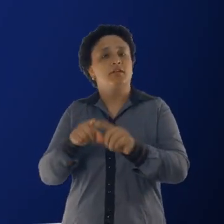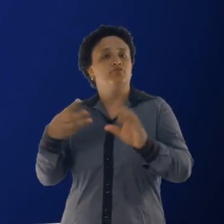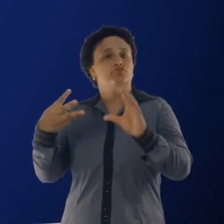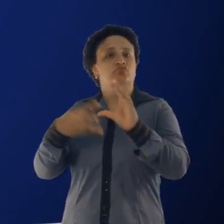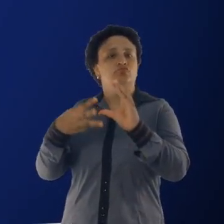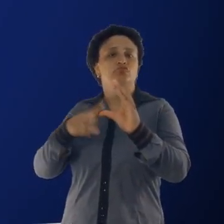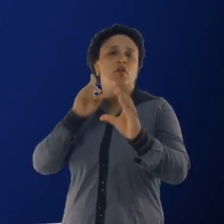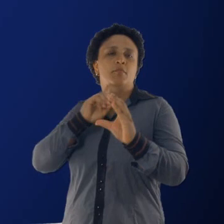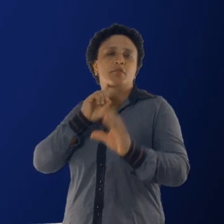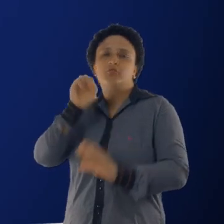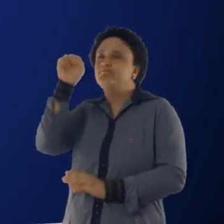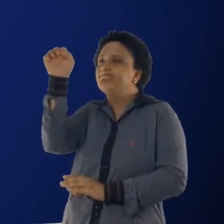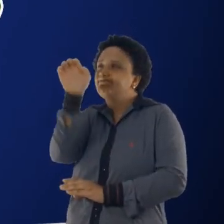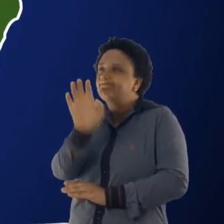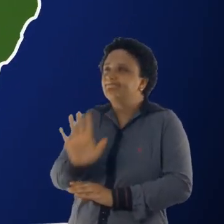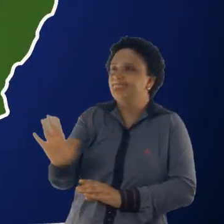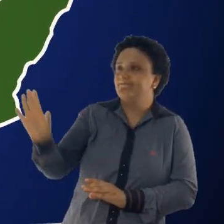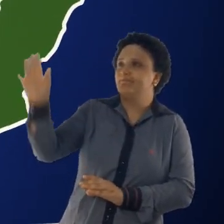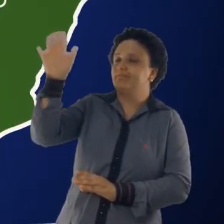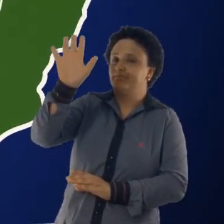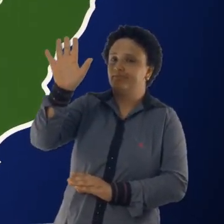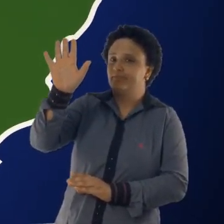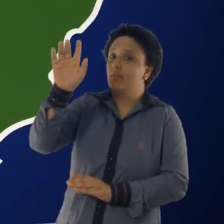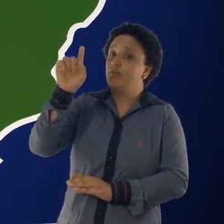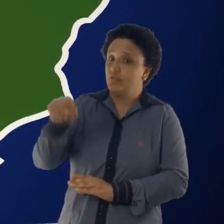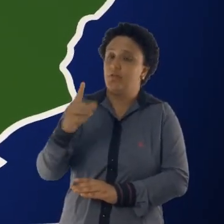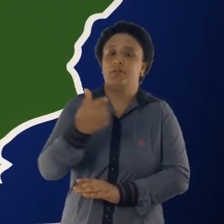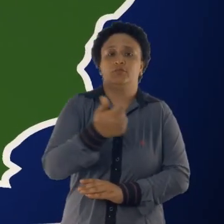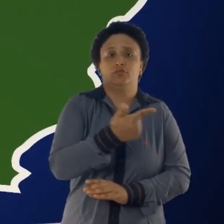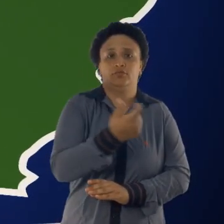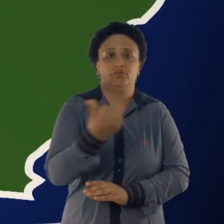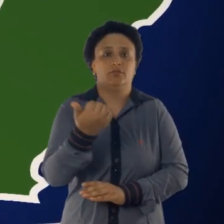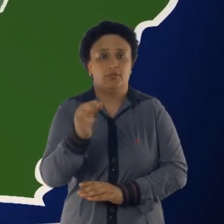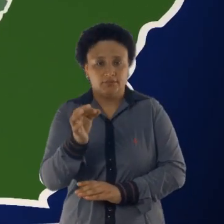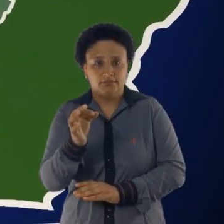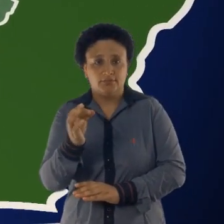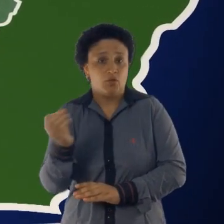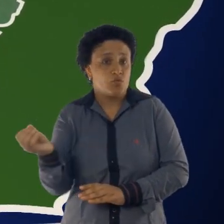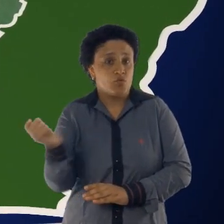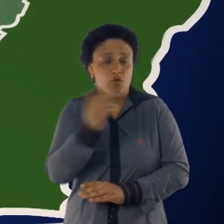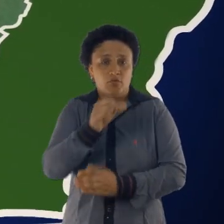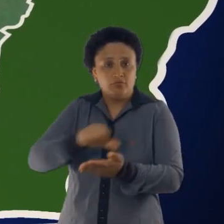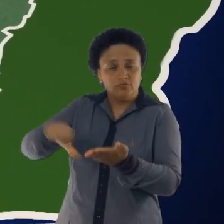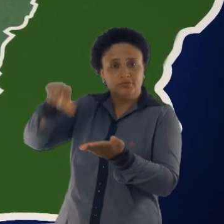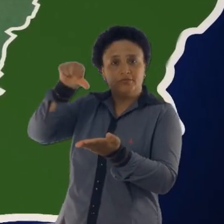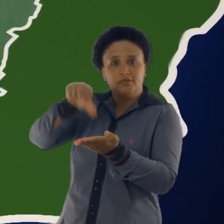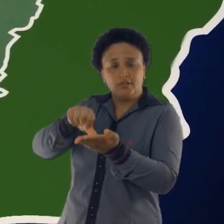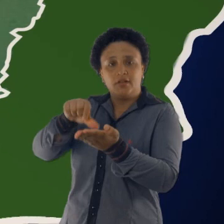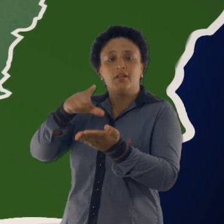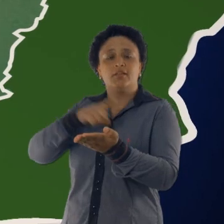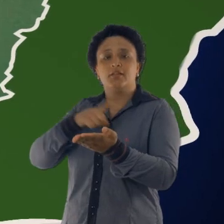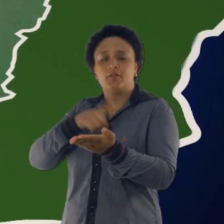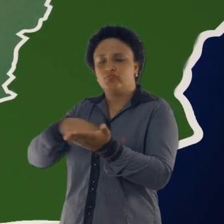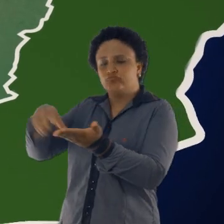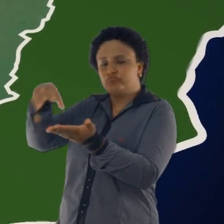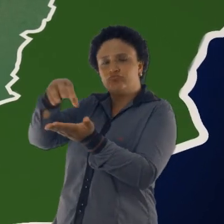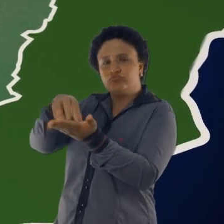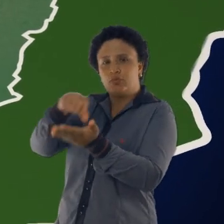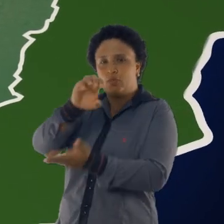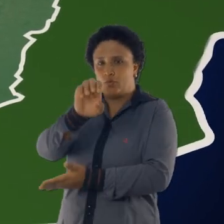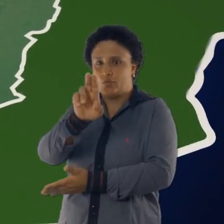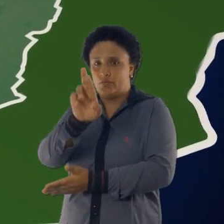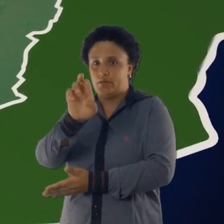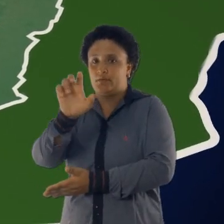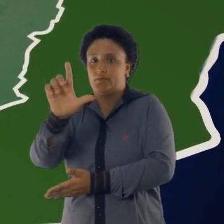por todo o território de Minas Gerais. E em 2010, uma nova unidade do Cefet foi instalada na região central do estado,